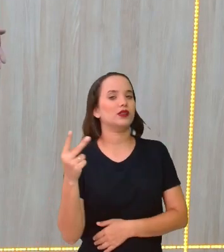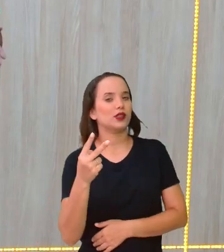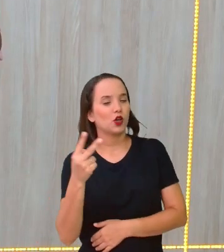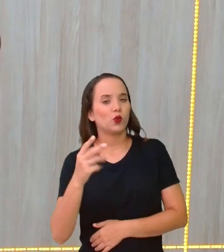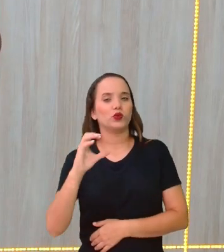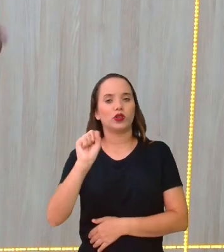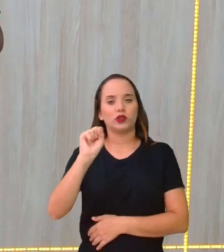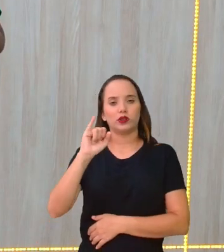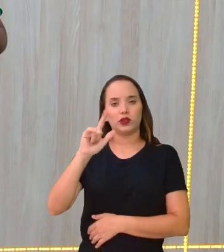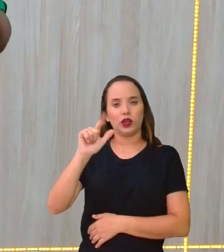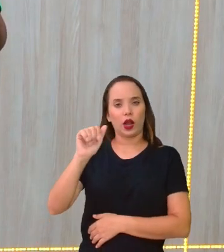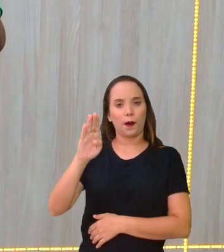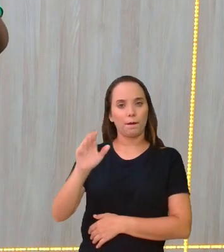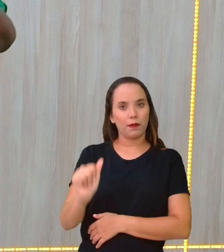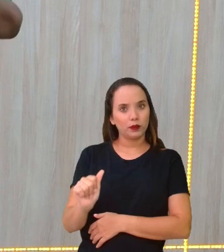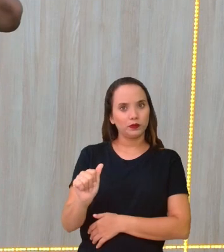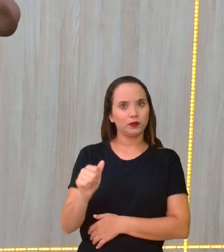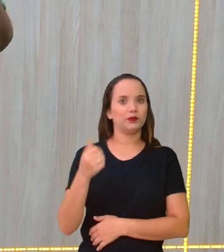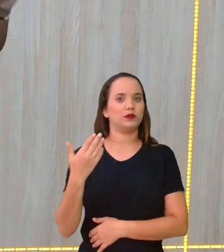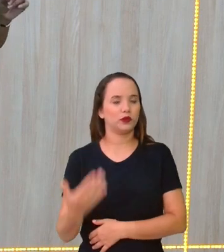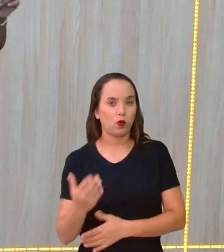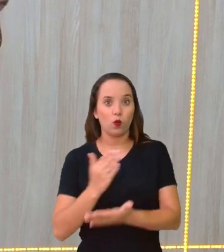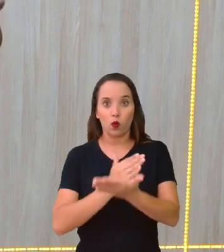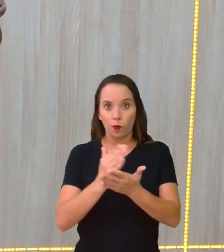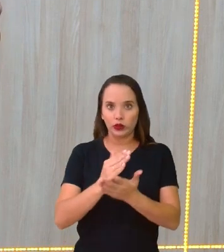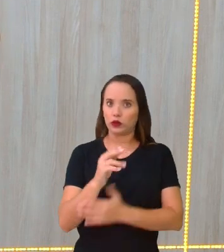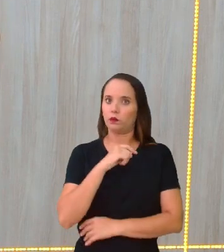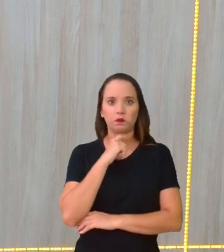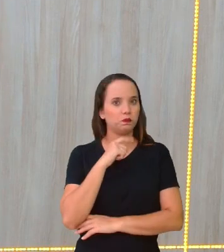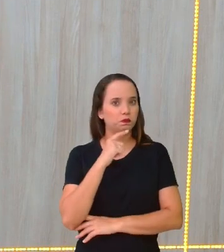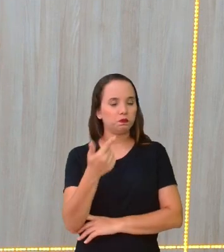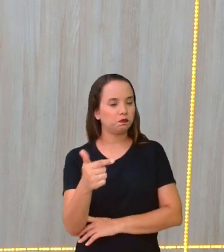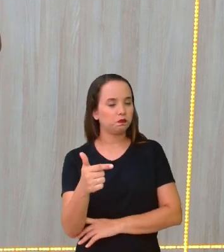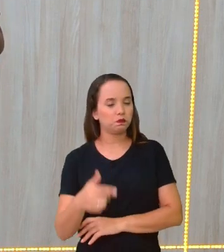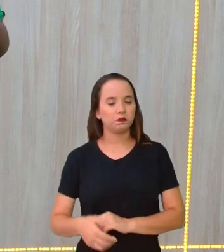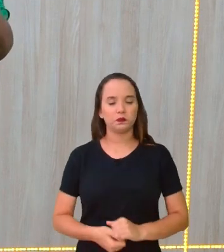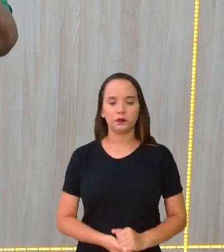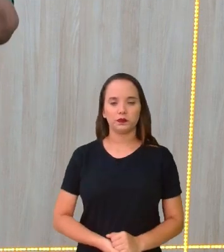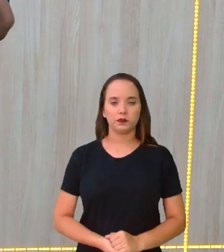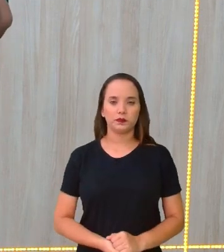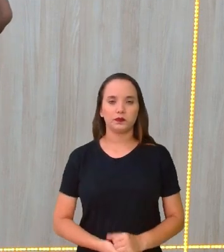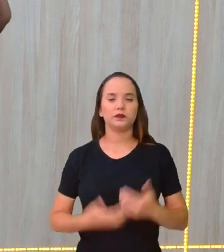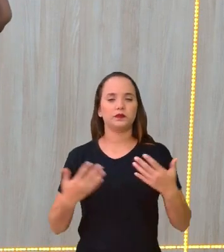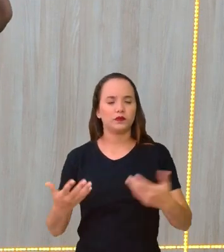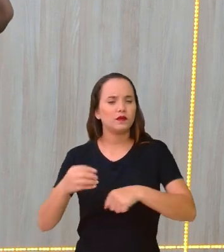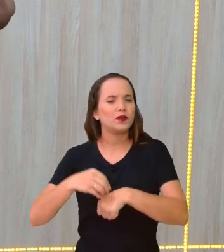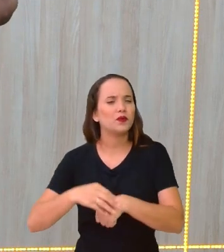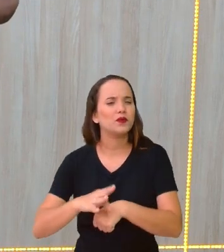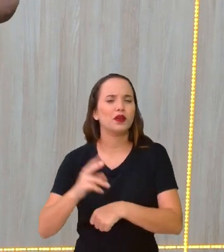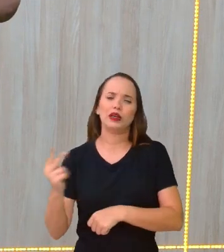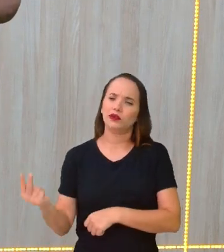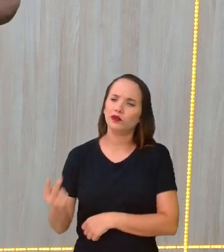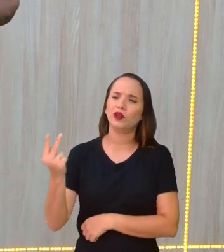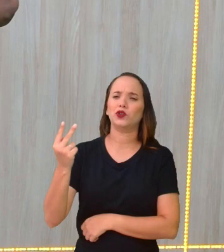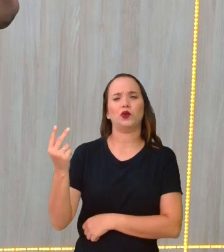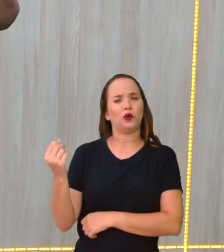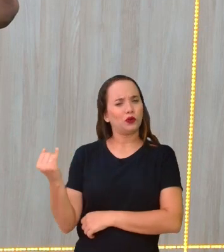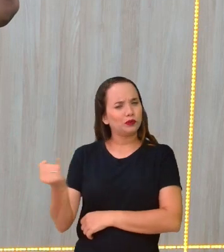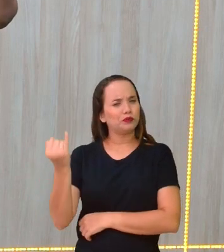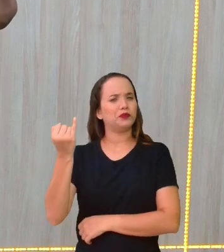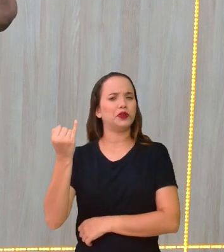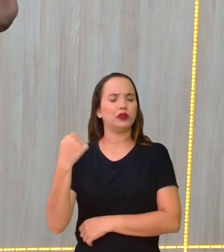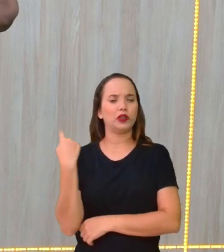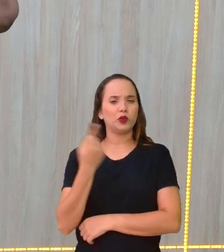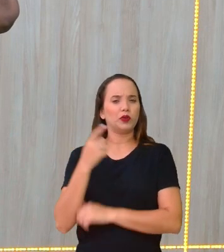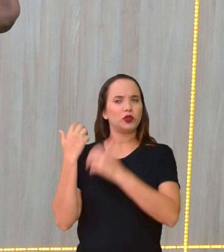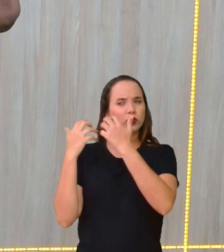Açúcar, açucarado. Começar, nenhuma. Tá bom? Então são dicas valiosas que a gente